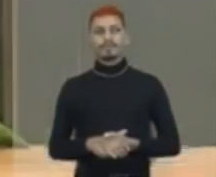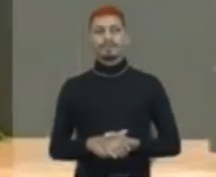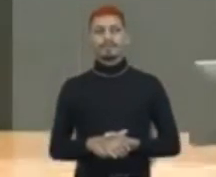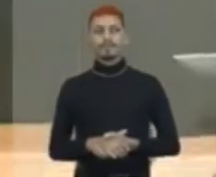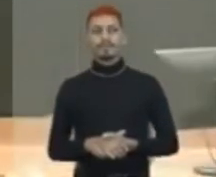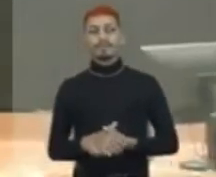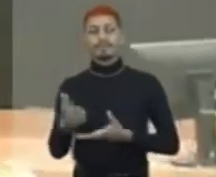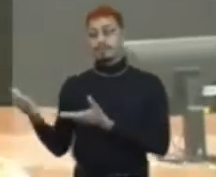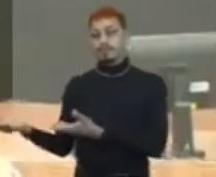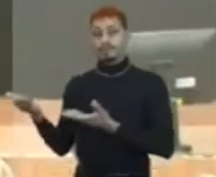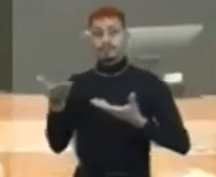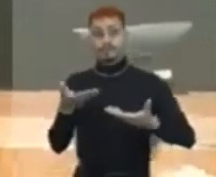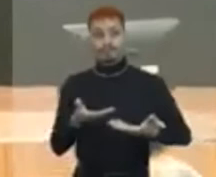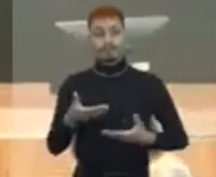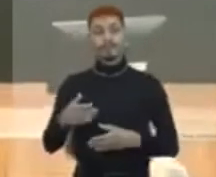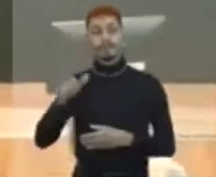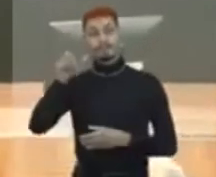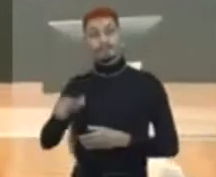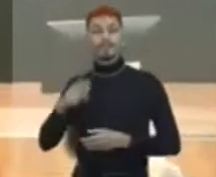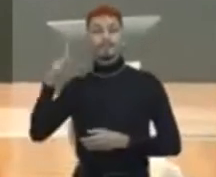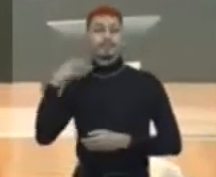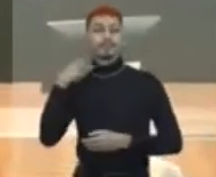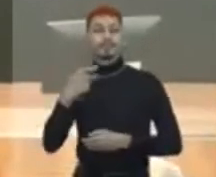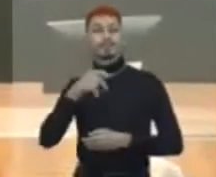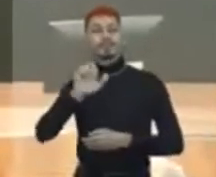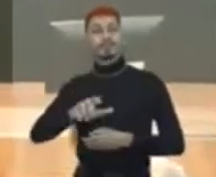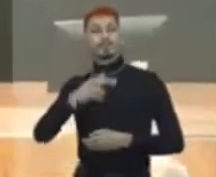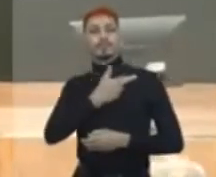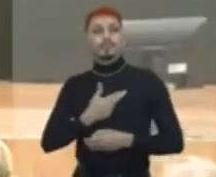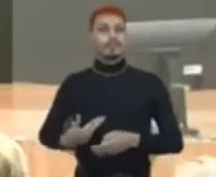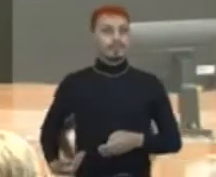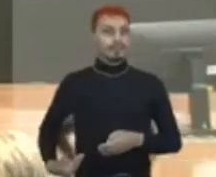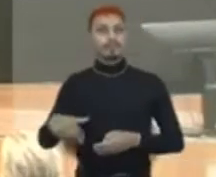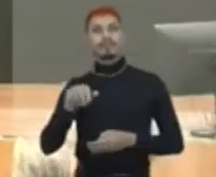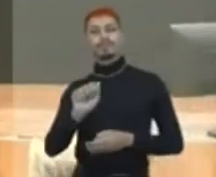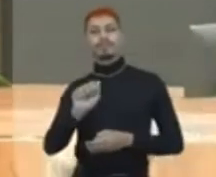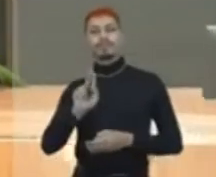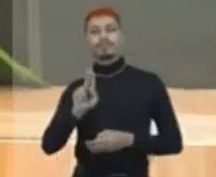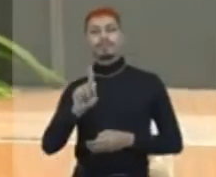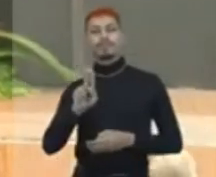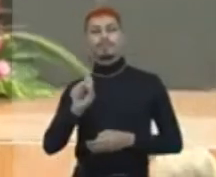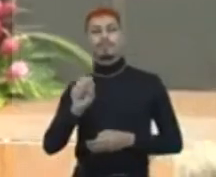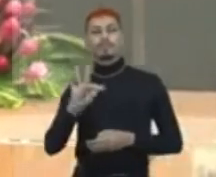Para uso da palavra, o Procurador-Geral da República, Dr. Augusto Aras.